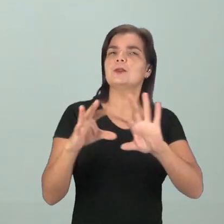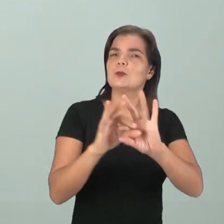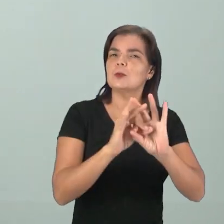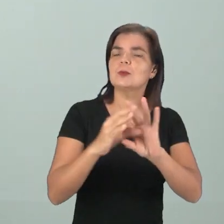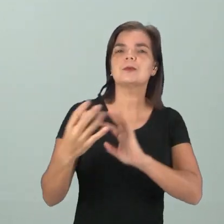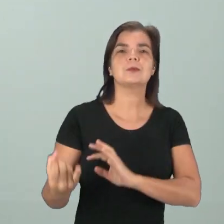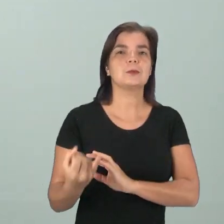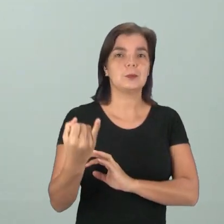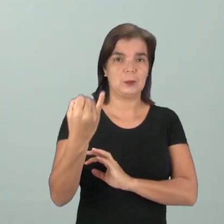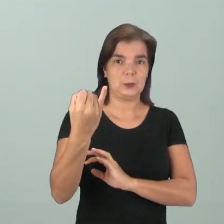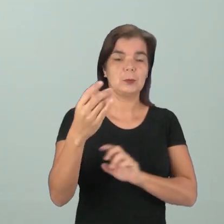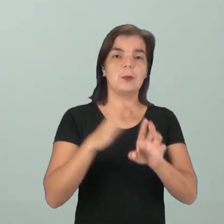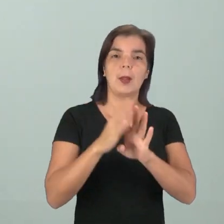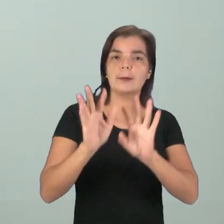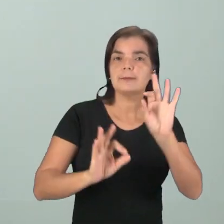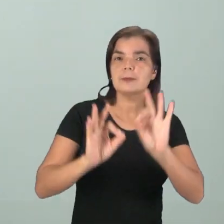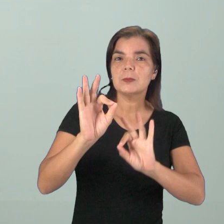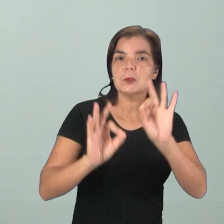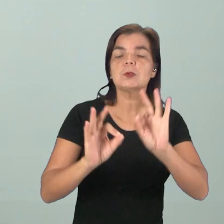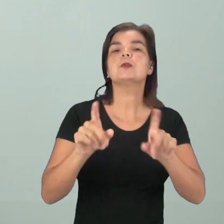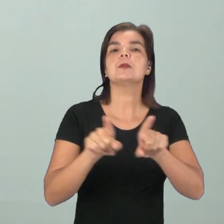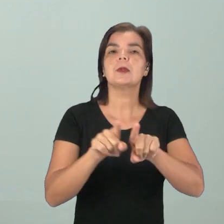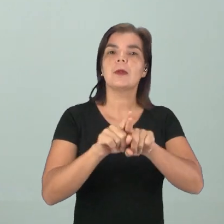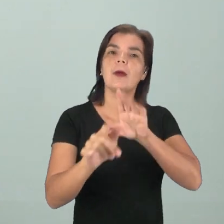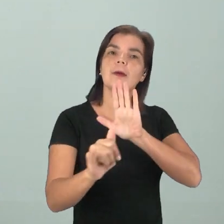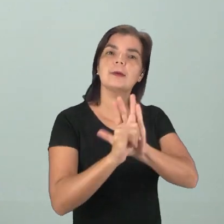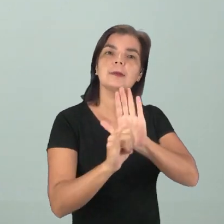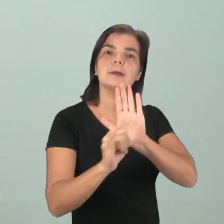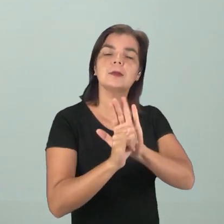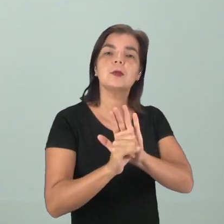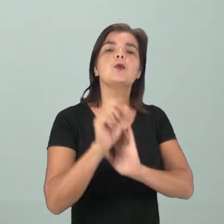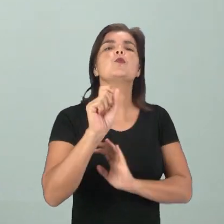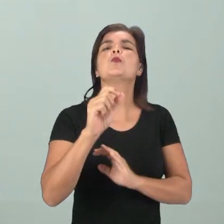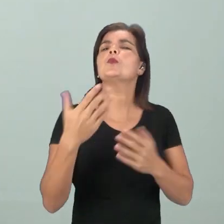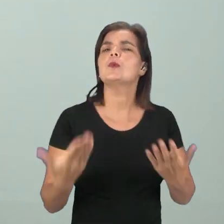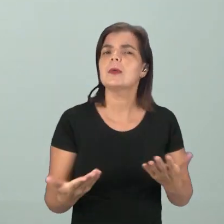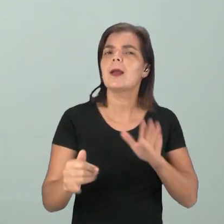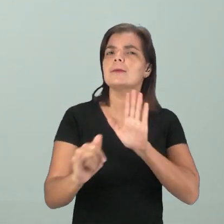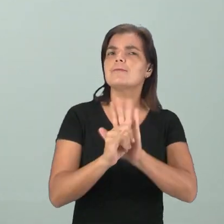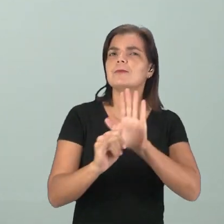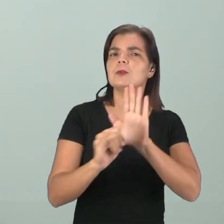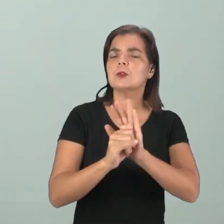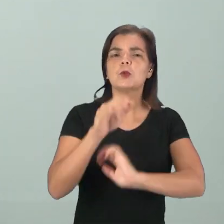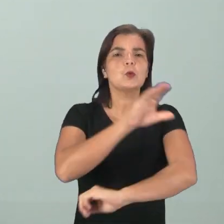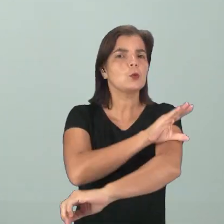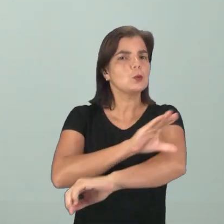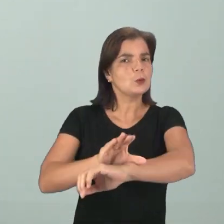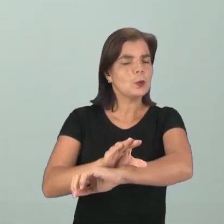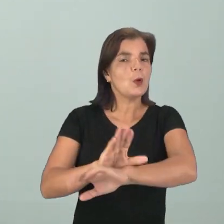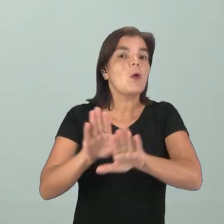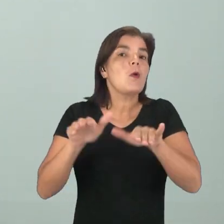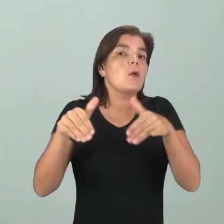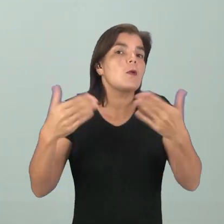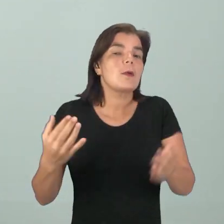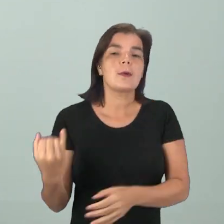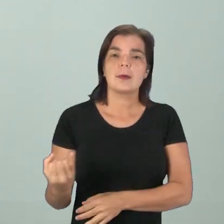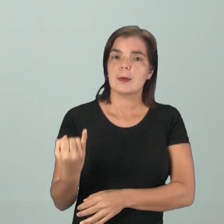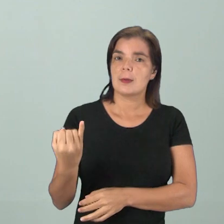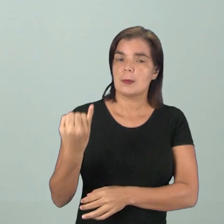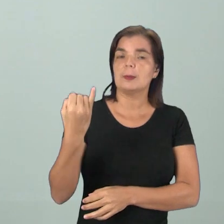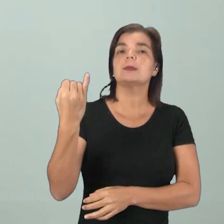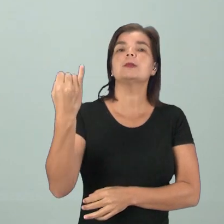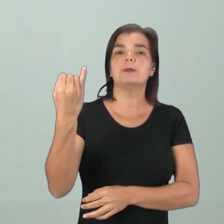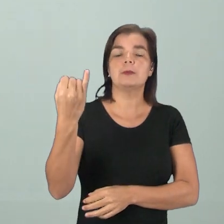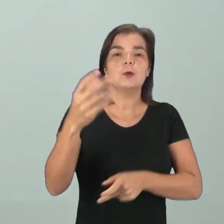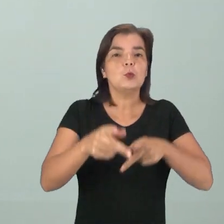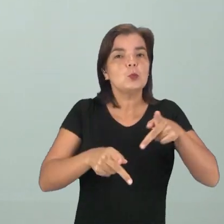laços importantes para se formar essas identidades, e o que é uma identidade cultural, qual que é a importância